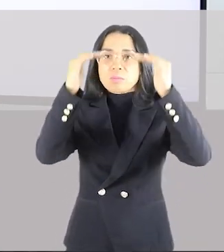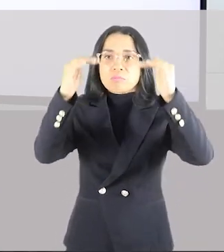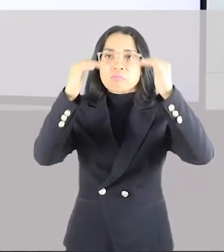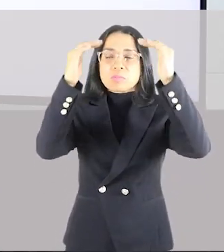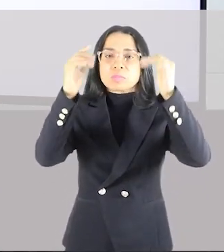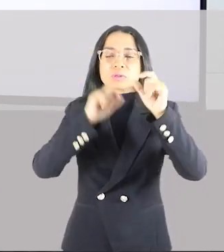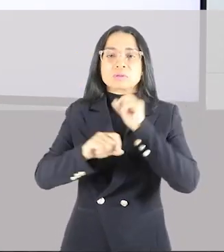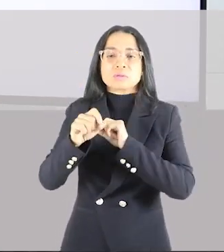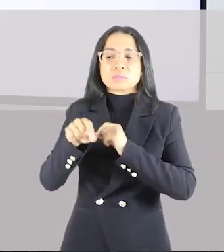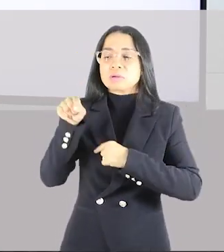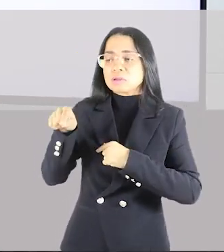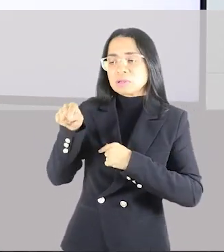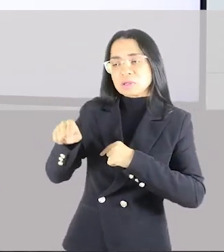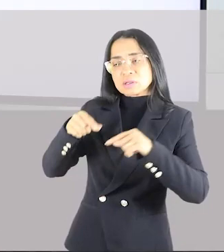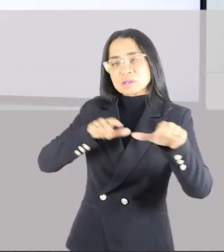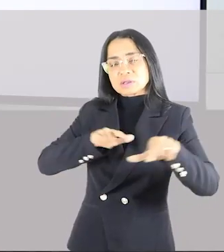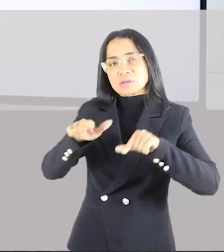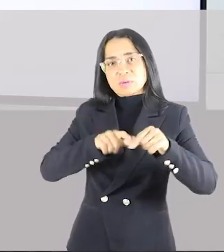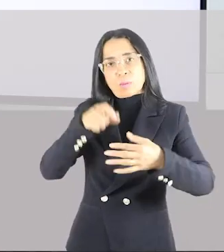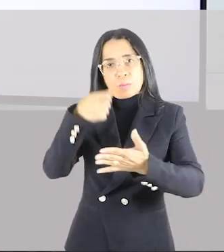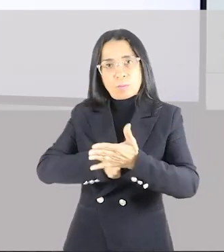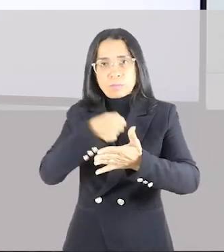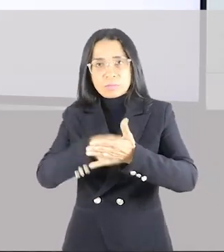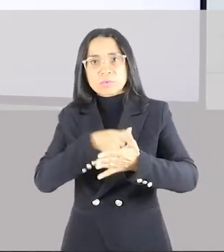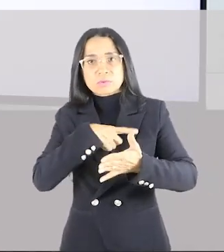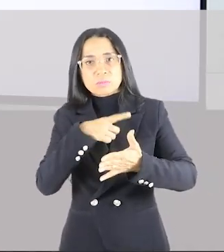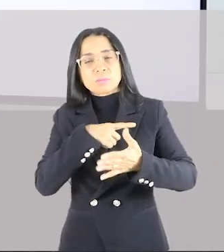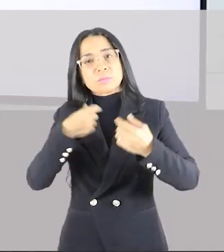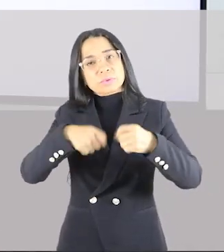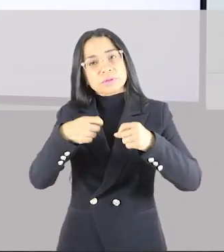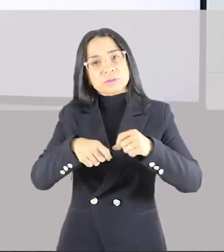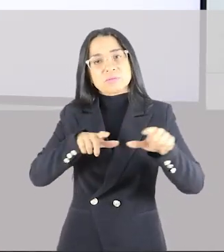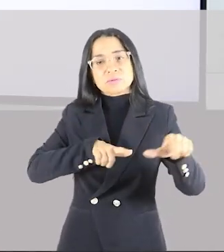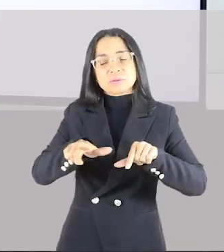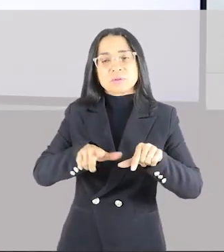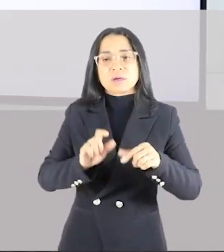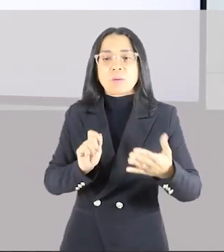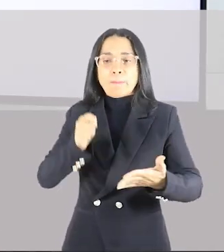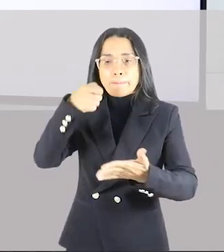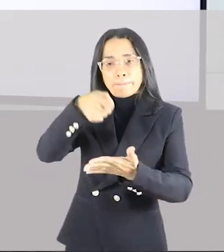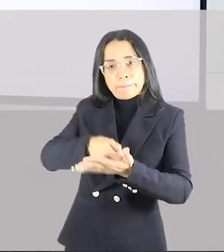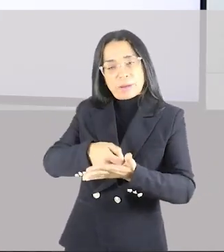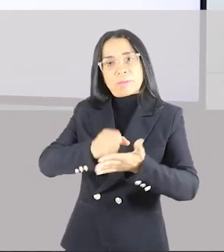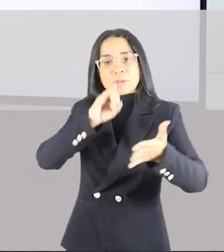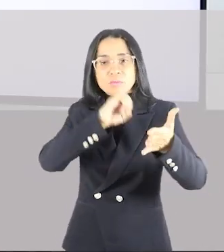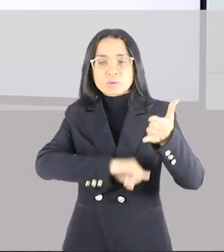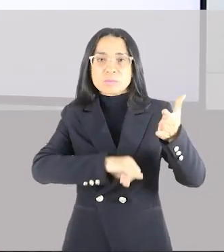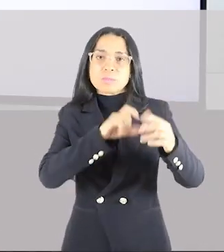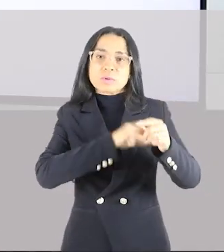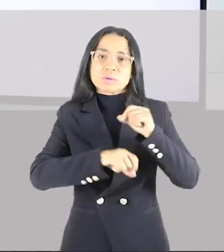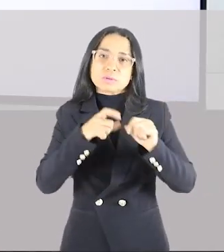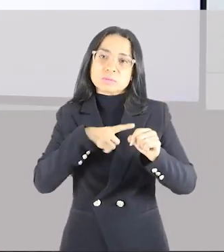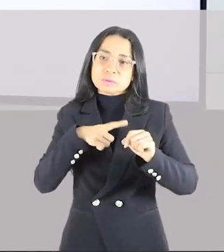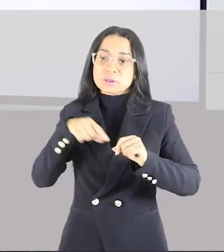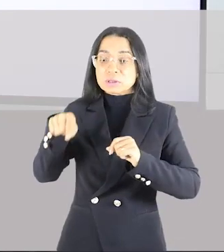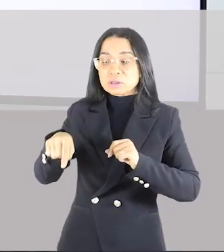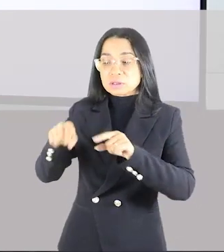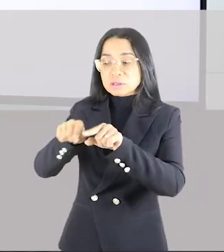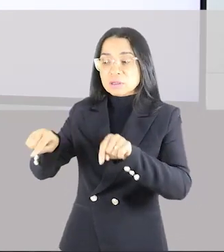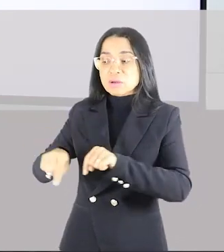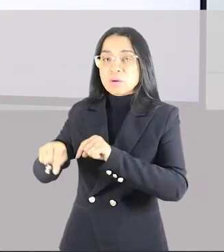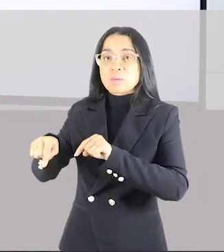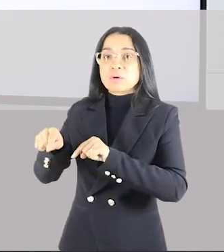Então, eles que trabalhavam, eles obrigatoriamente tinham que trabalhar como pagamento de impostos por estar naquela terra. Os escravos